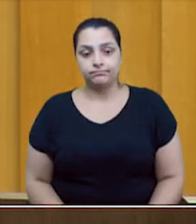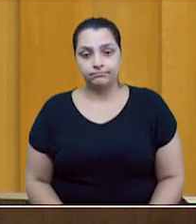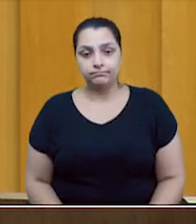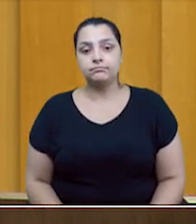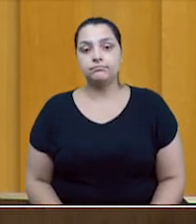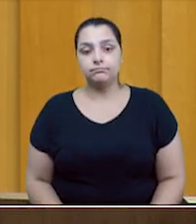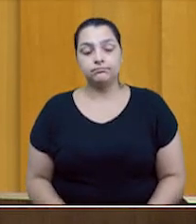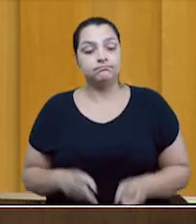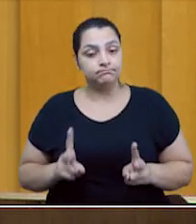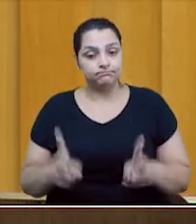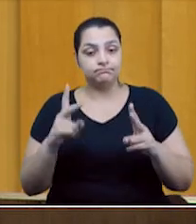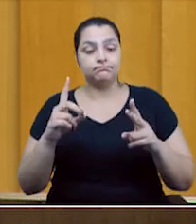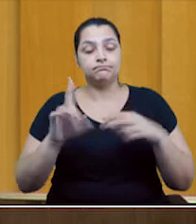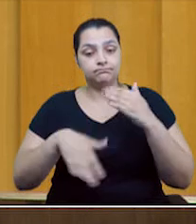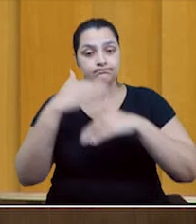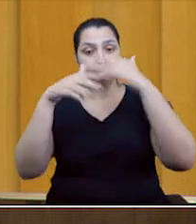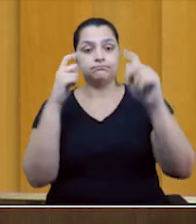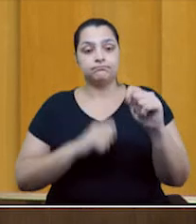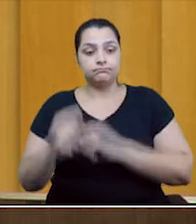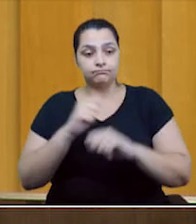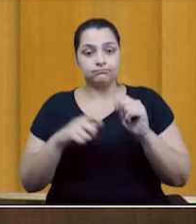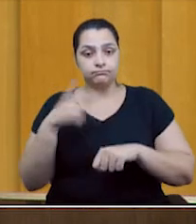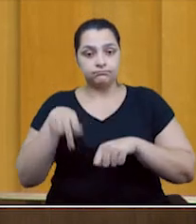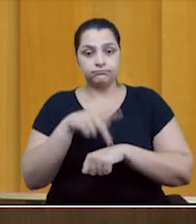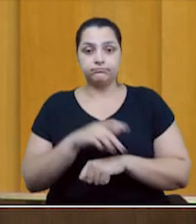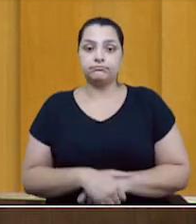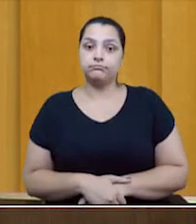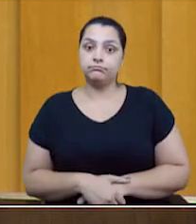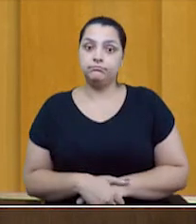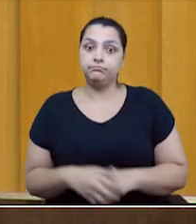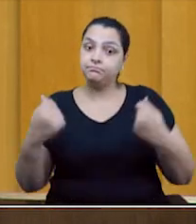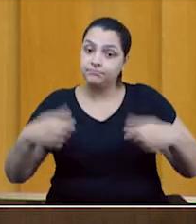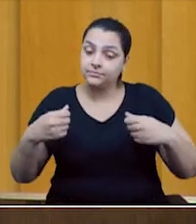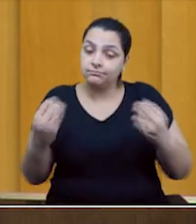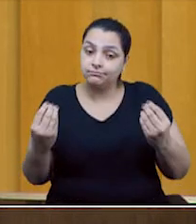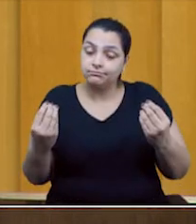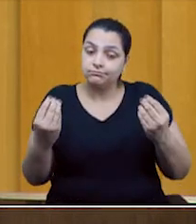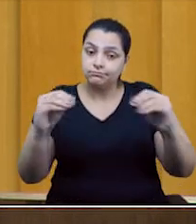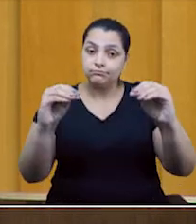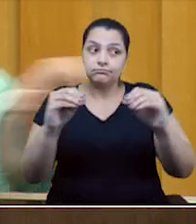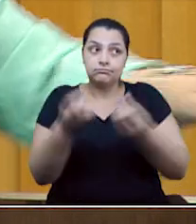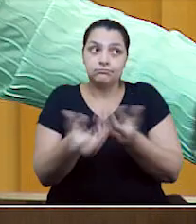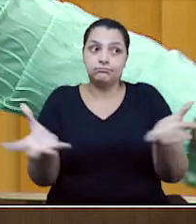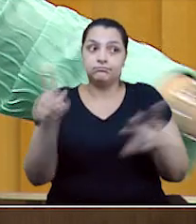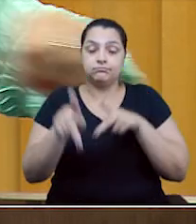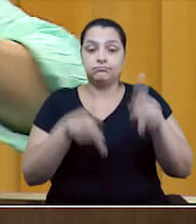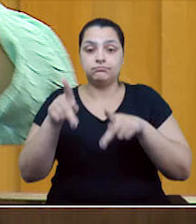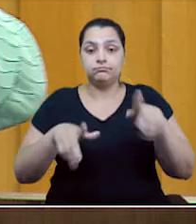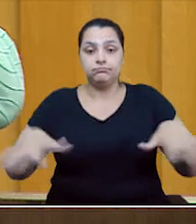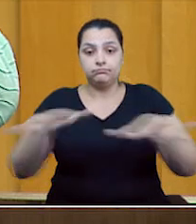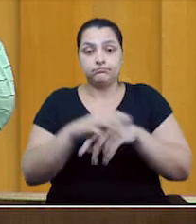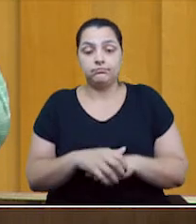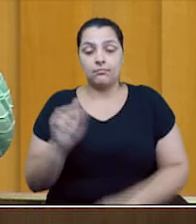desenvolvimento econômico do nosso país. Agora, isso precisa ser colocado para a população. A Ana Paula